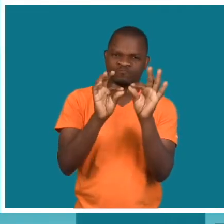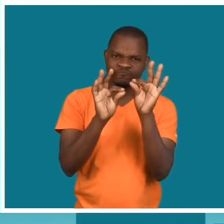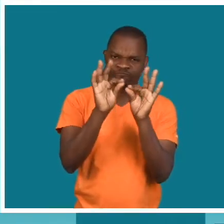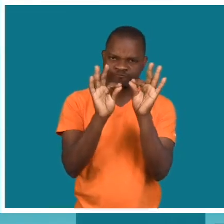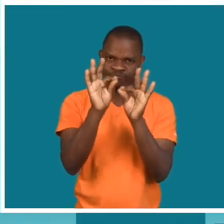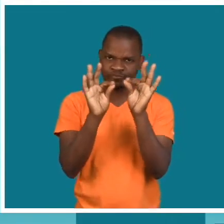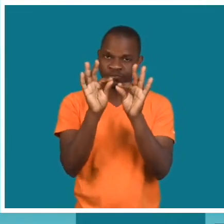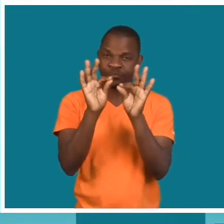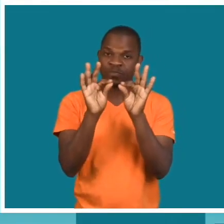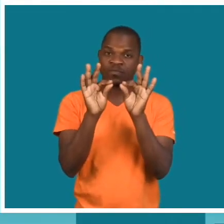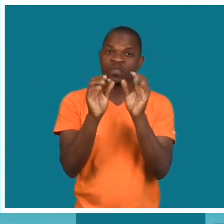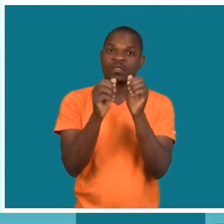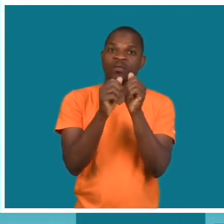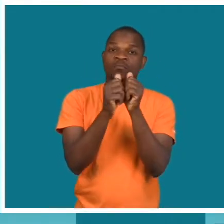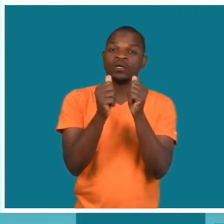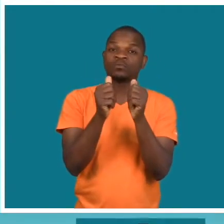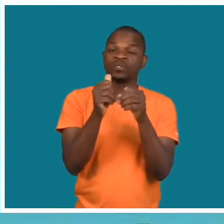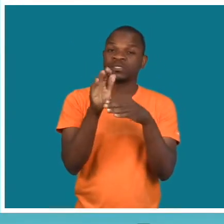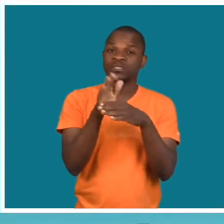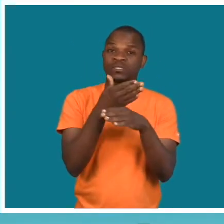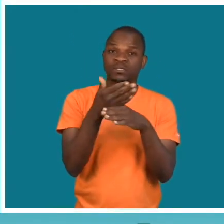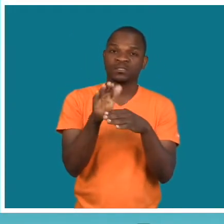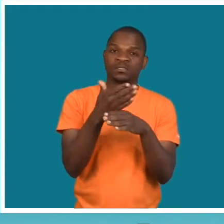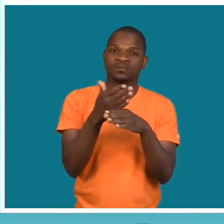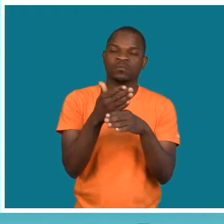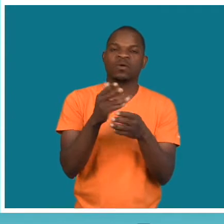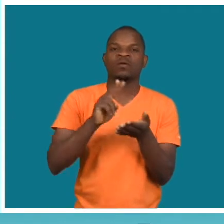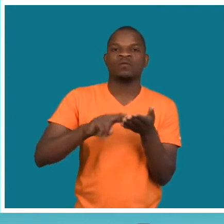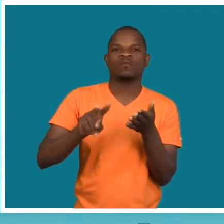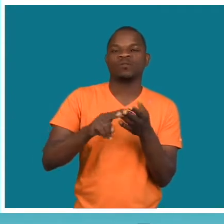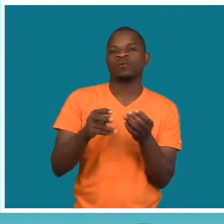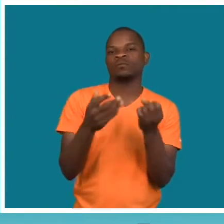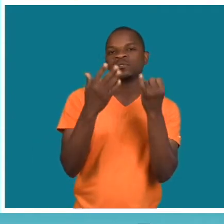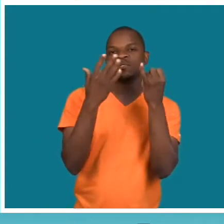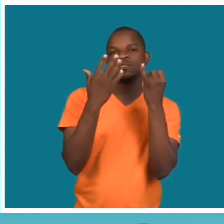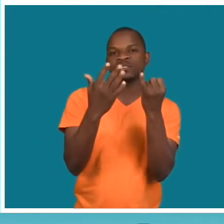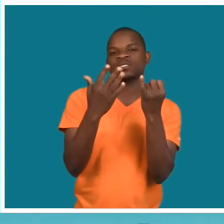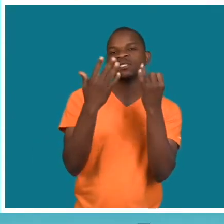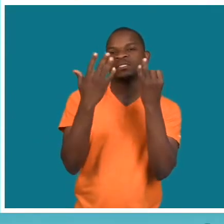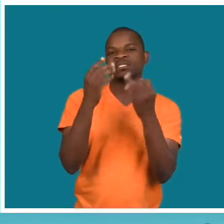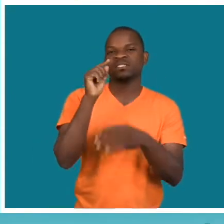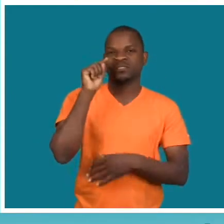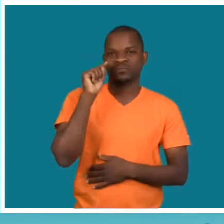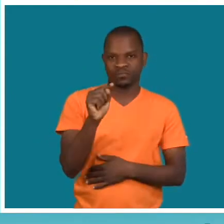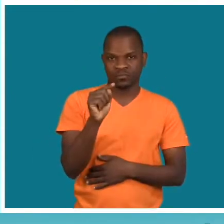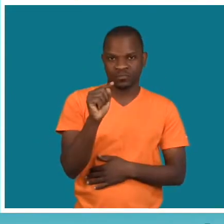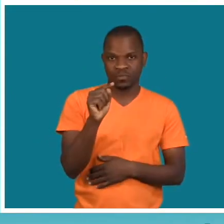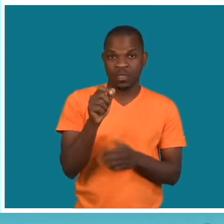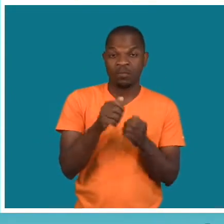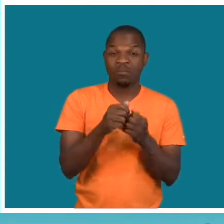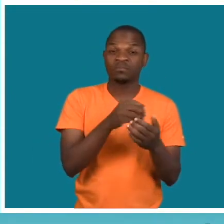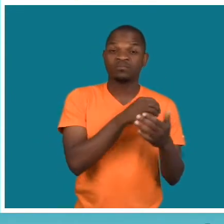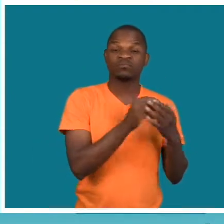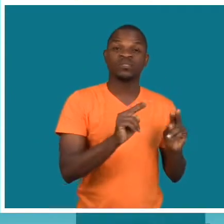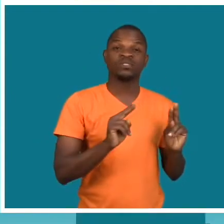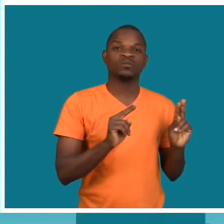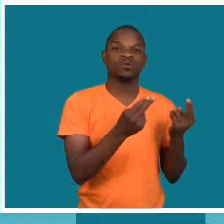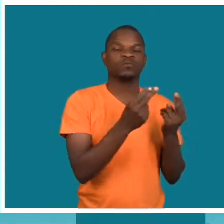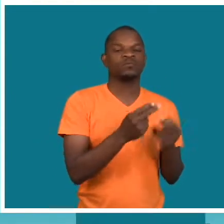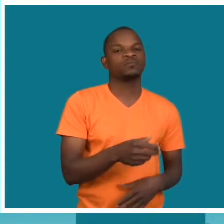controle, comando, essas coisas todas. Então, essa reparação, pode estar a 67 mil. Agora, se eu quero